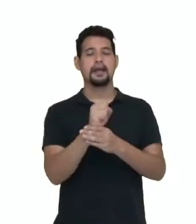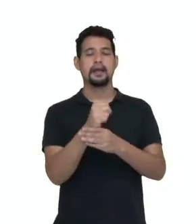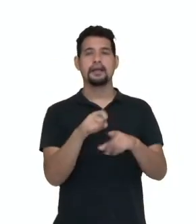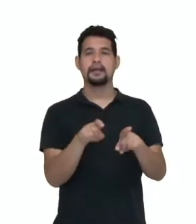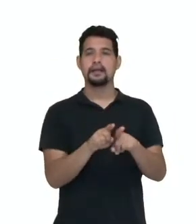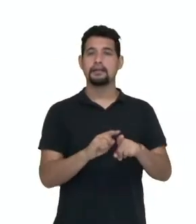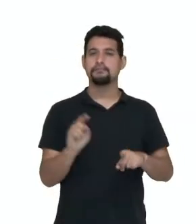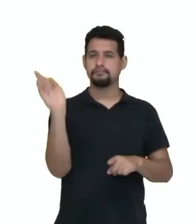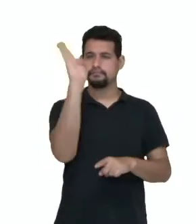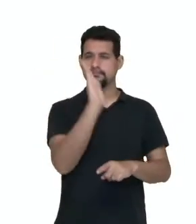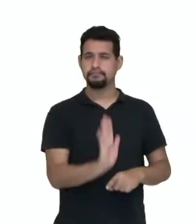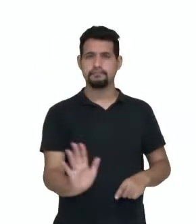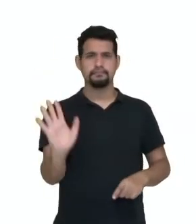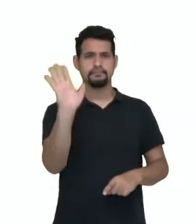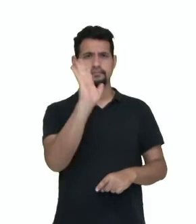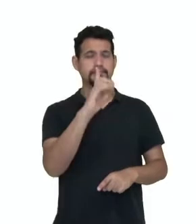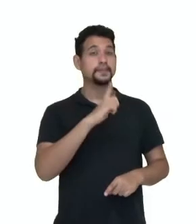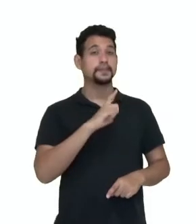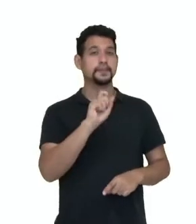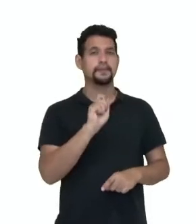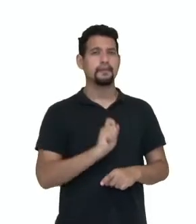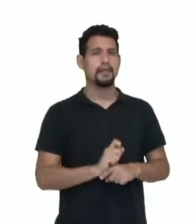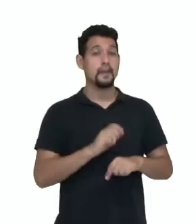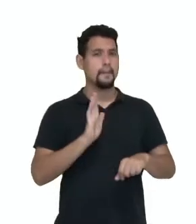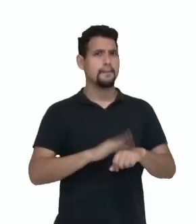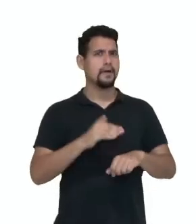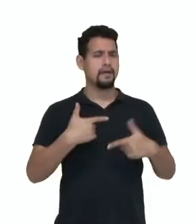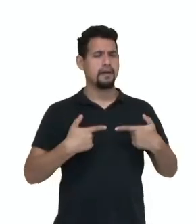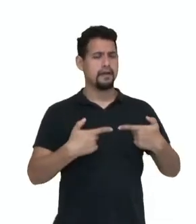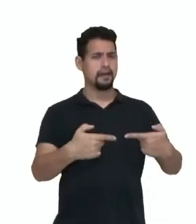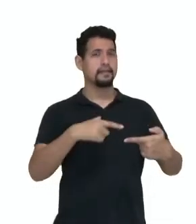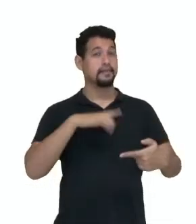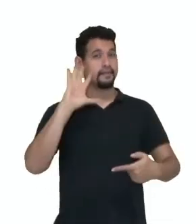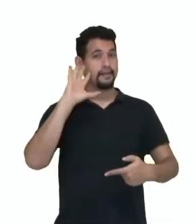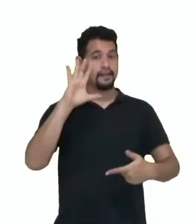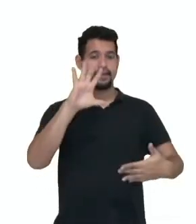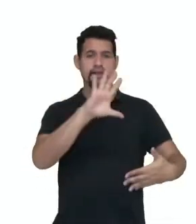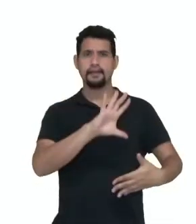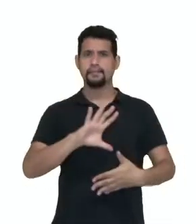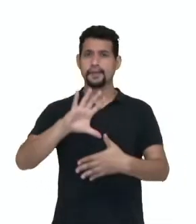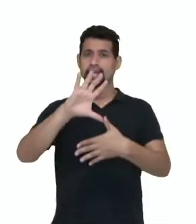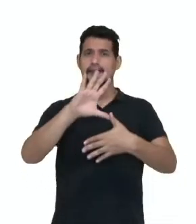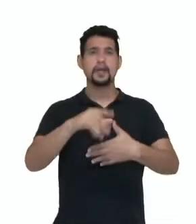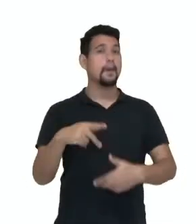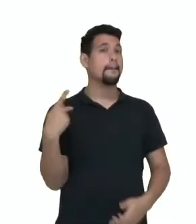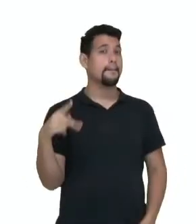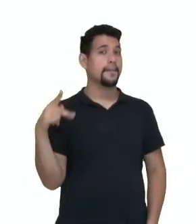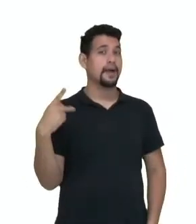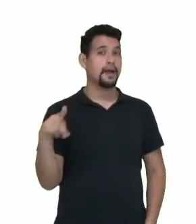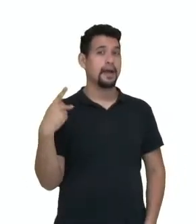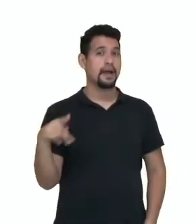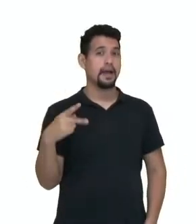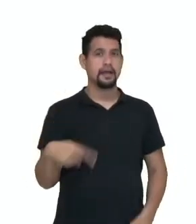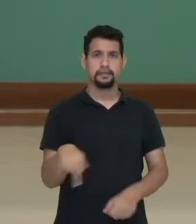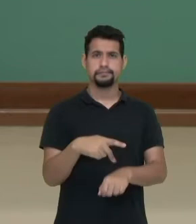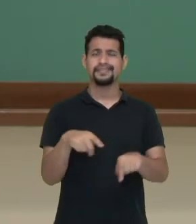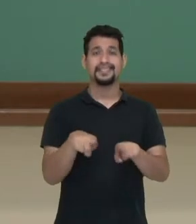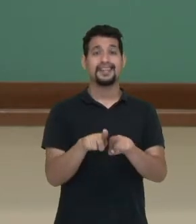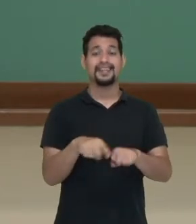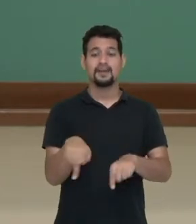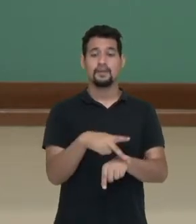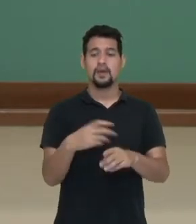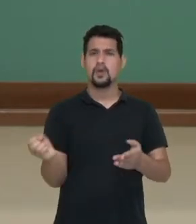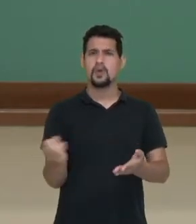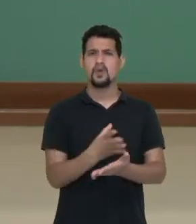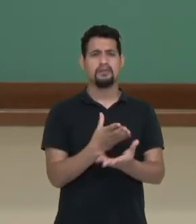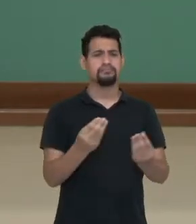território brasileiro e envolvendo-se inclusive na maior guerra que houve na América, a Guerra do Paraguai. Então, como país novo, e o resto da América